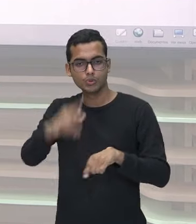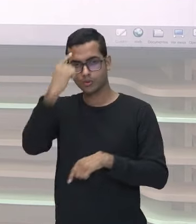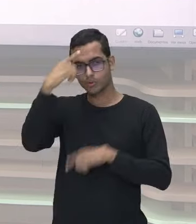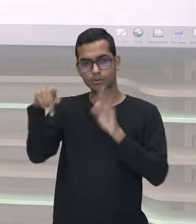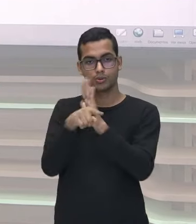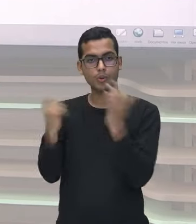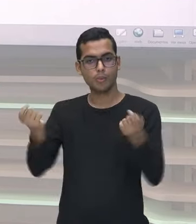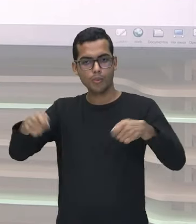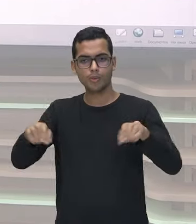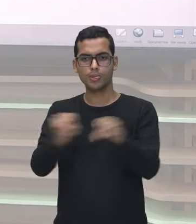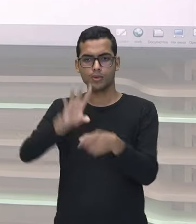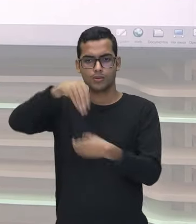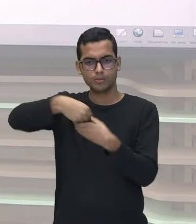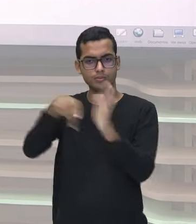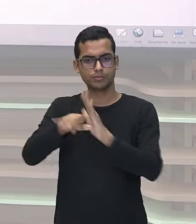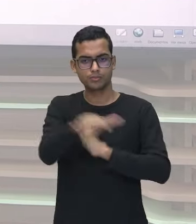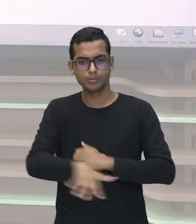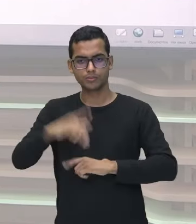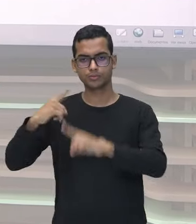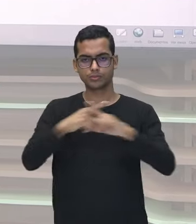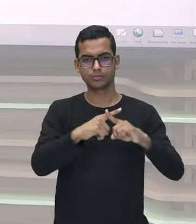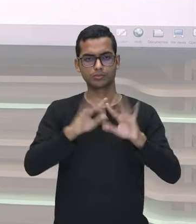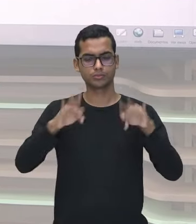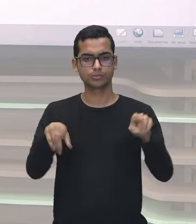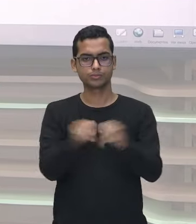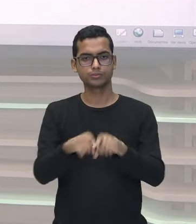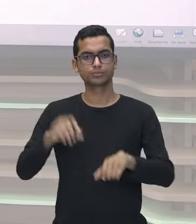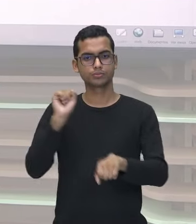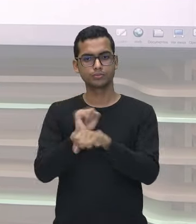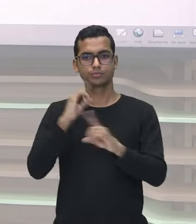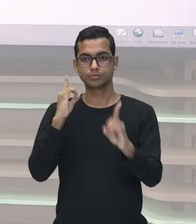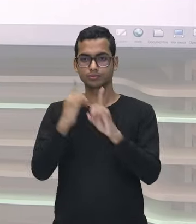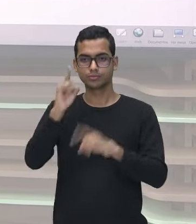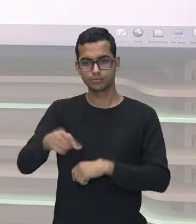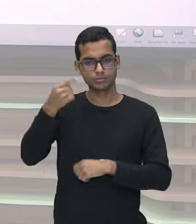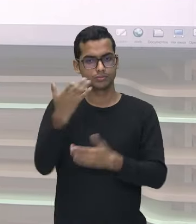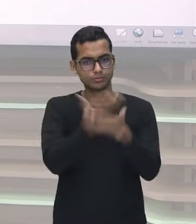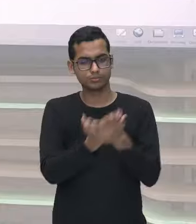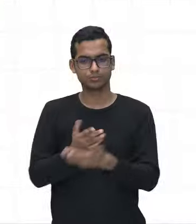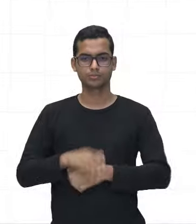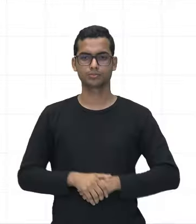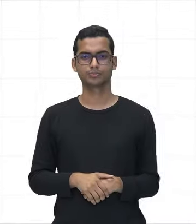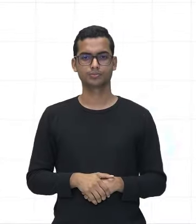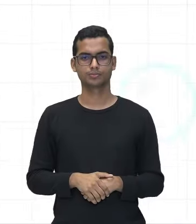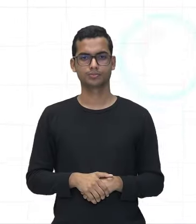estimativas em uma multiplicação. Foi isso e aguardarei vocês aí em um próximo encontro.